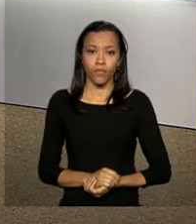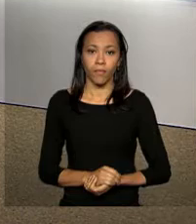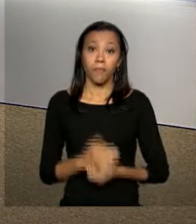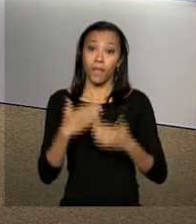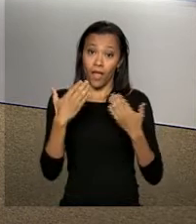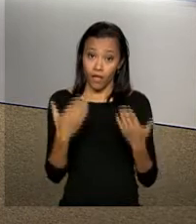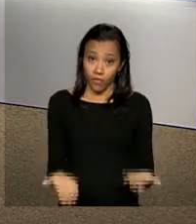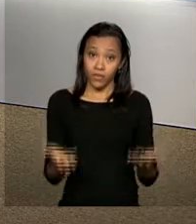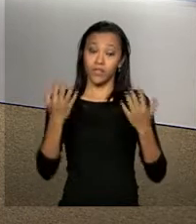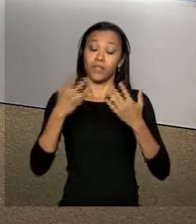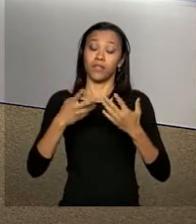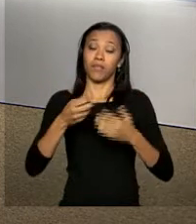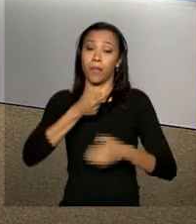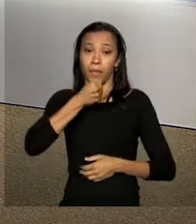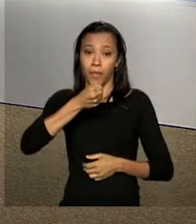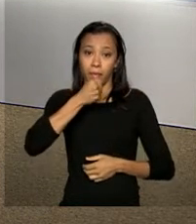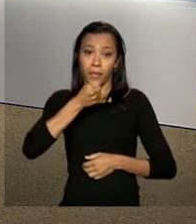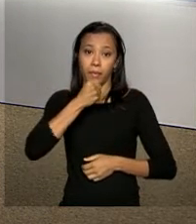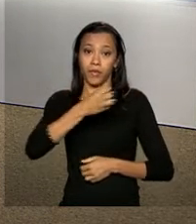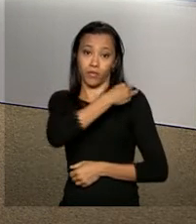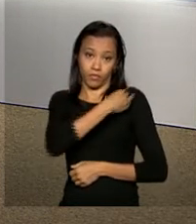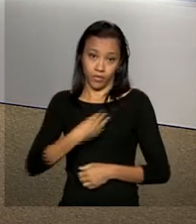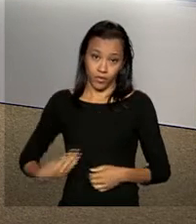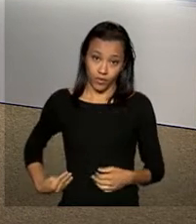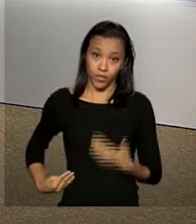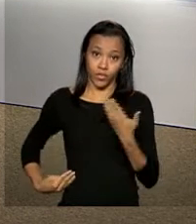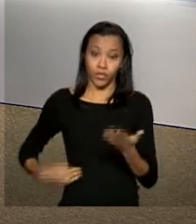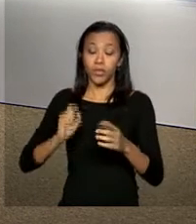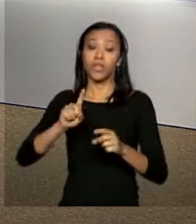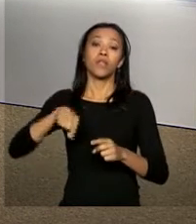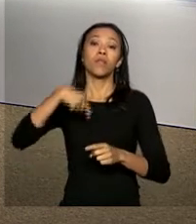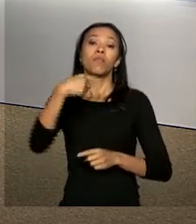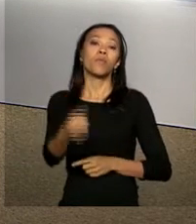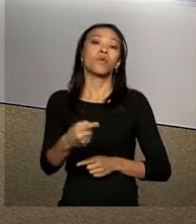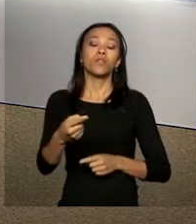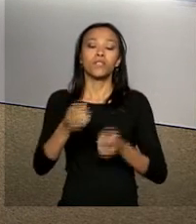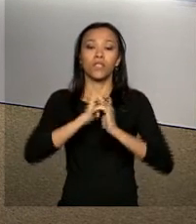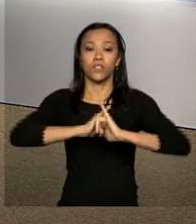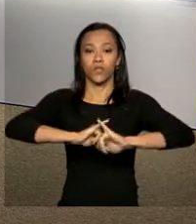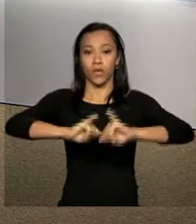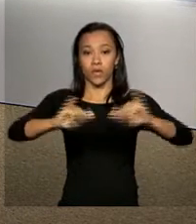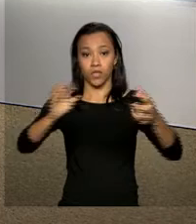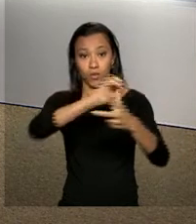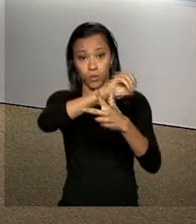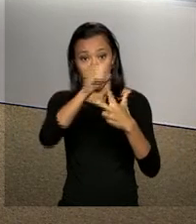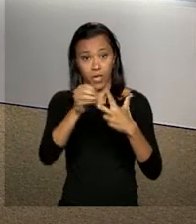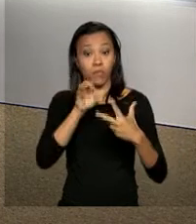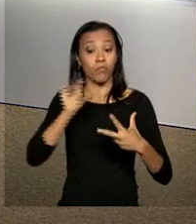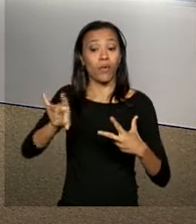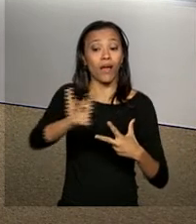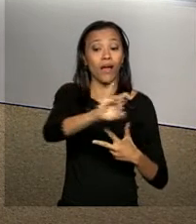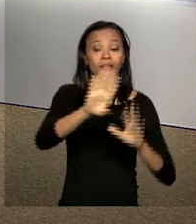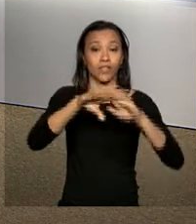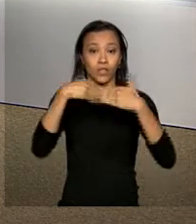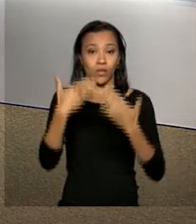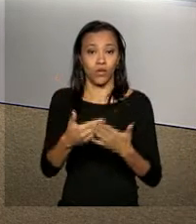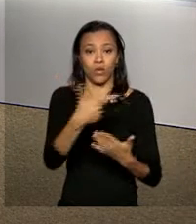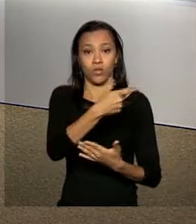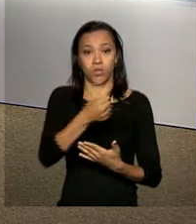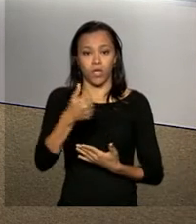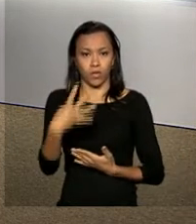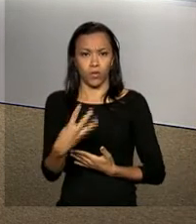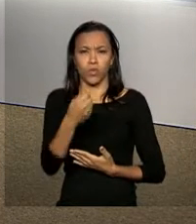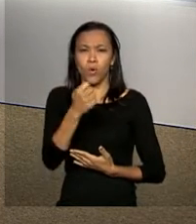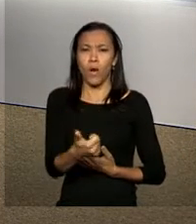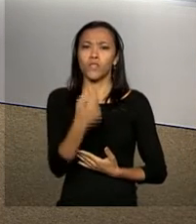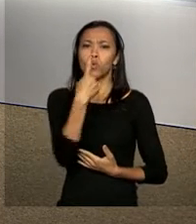Essa foi a declaração do ministro Renato Janine Ribeiro após a divulgação dos resultados do Enem por Escola 2014. No total,